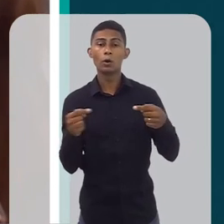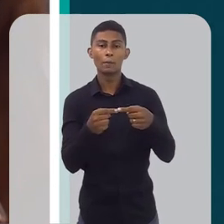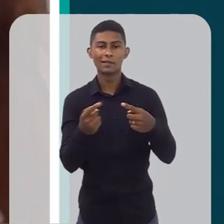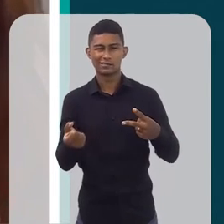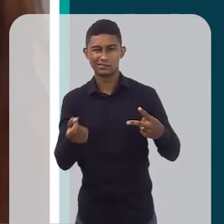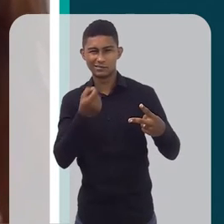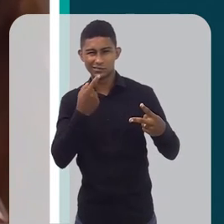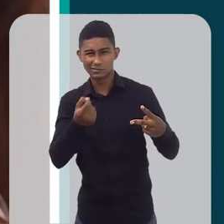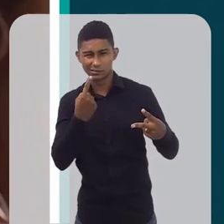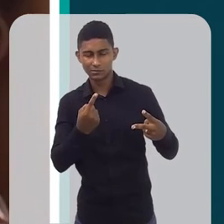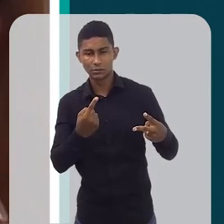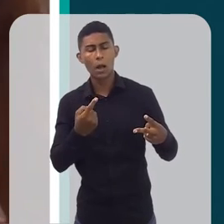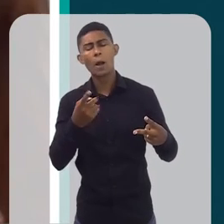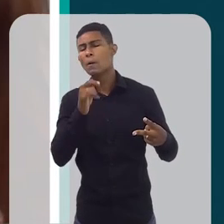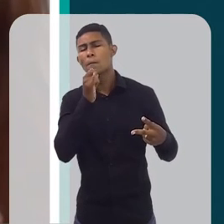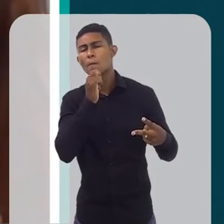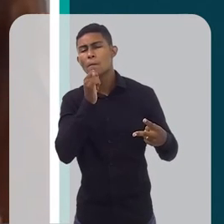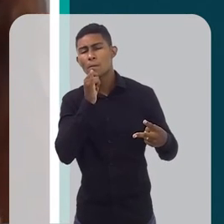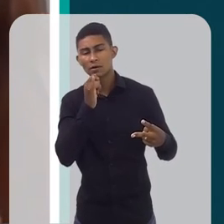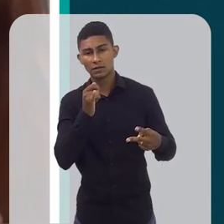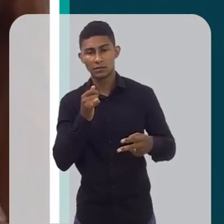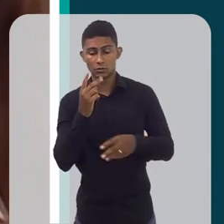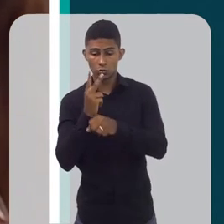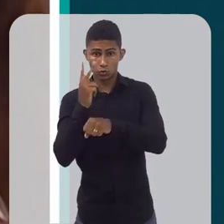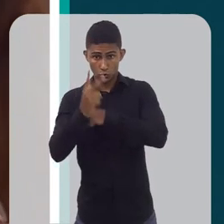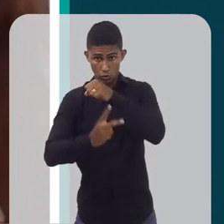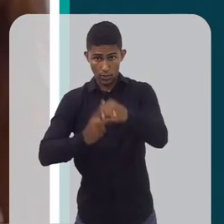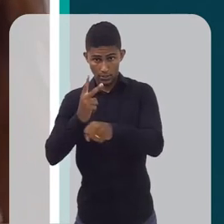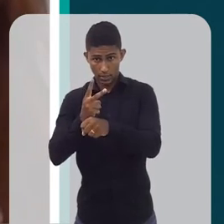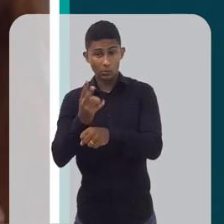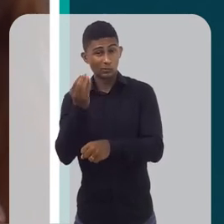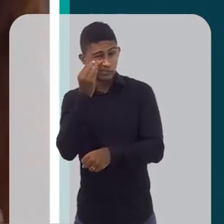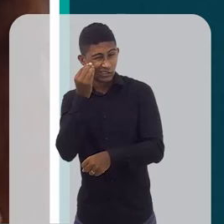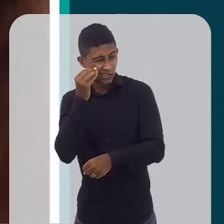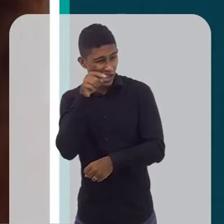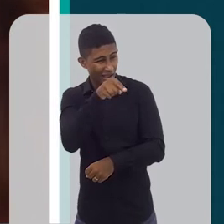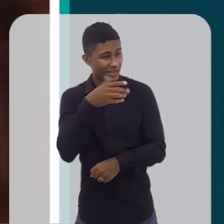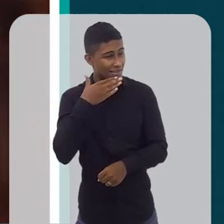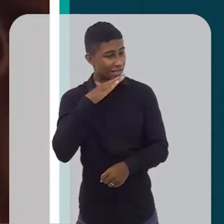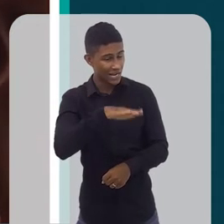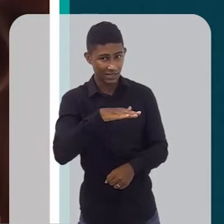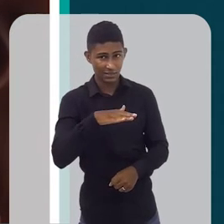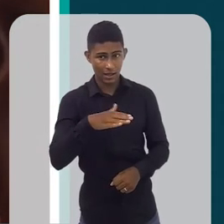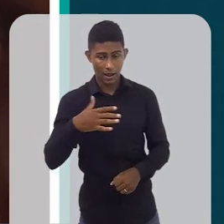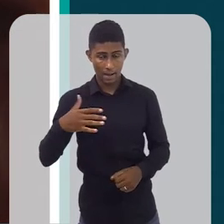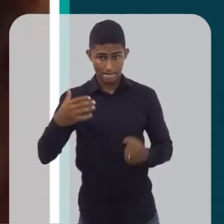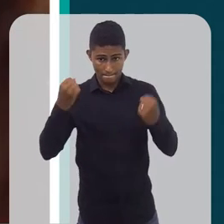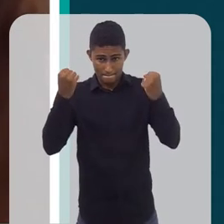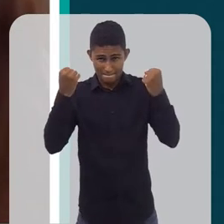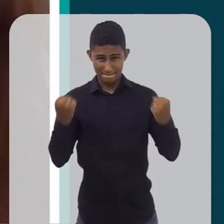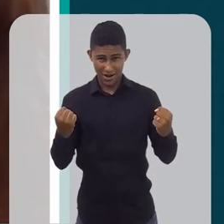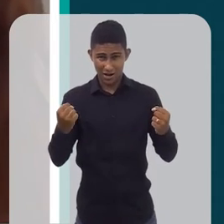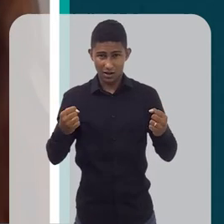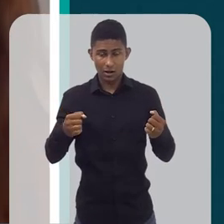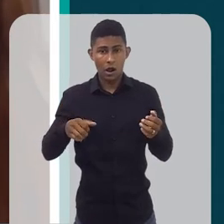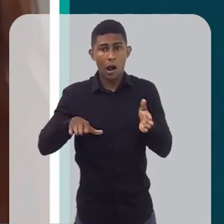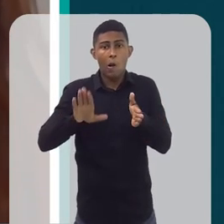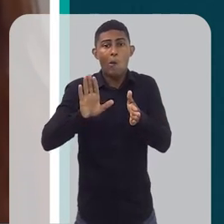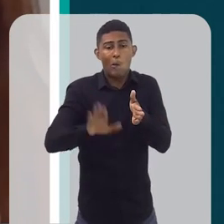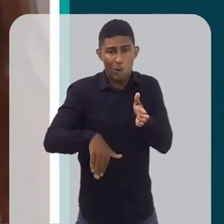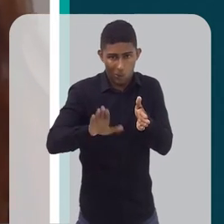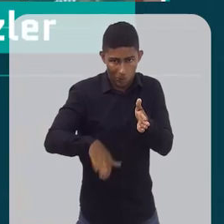você 2 anos está tentando fazer com que a criança perca peso, tudo, e hoje a gente pode lançar